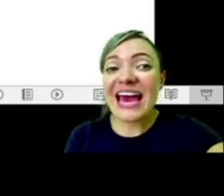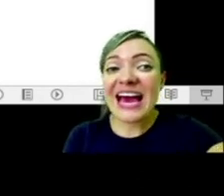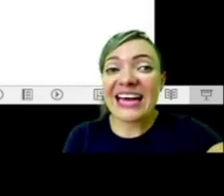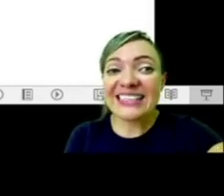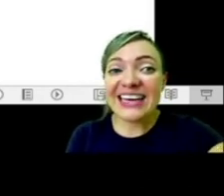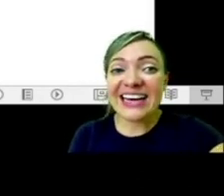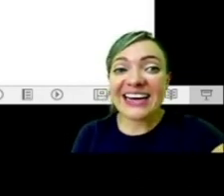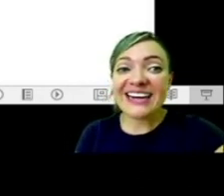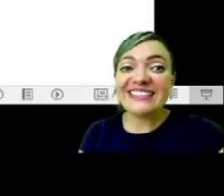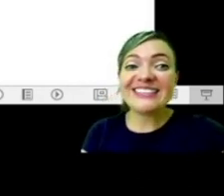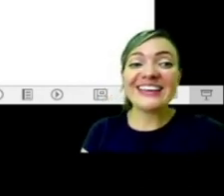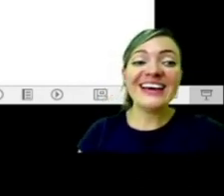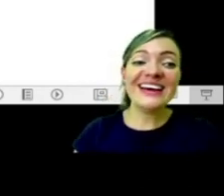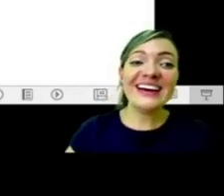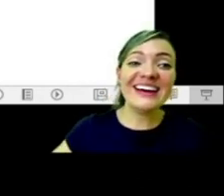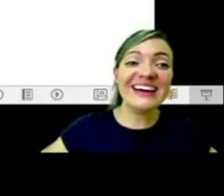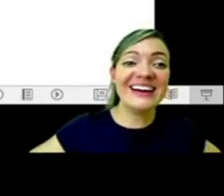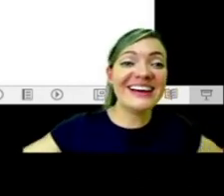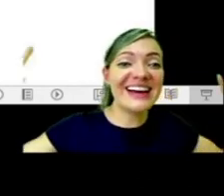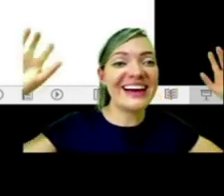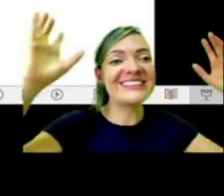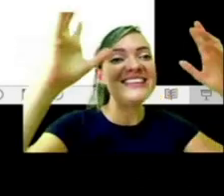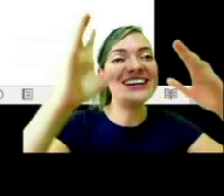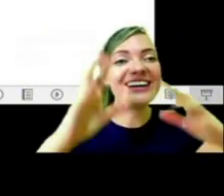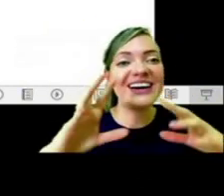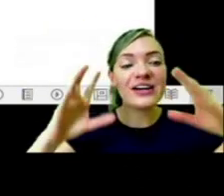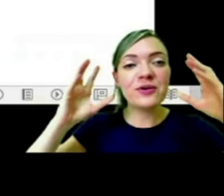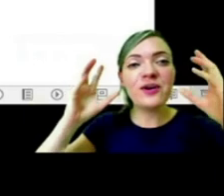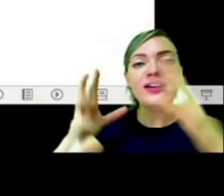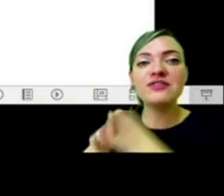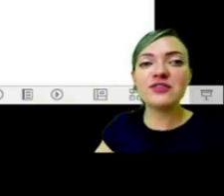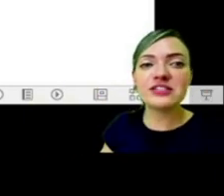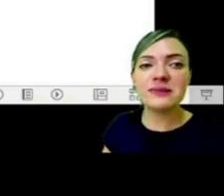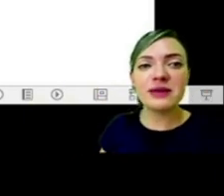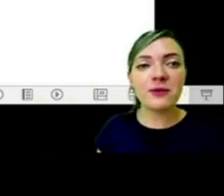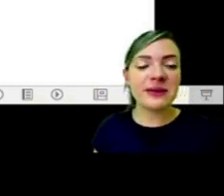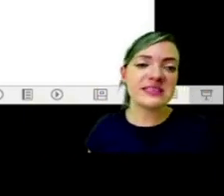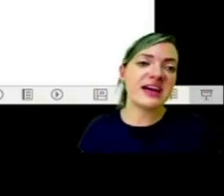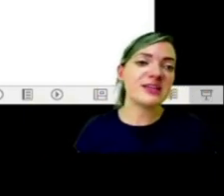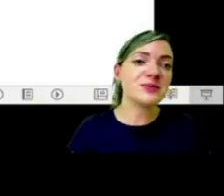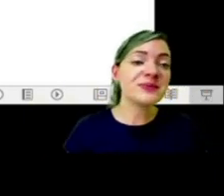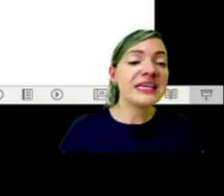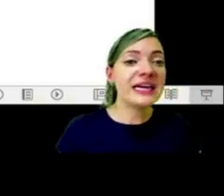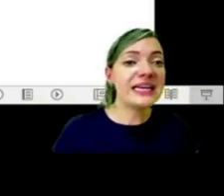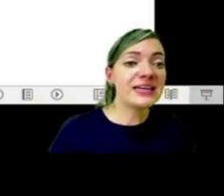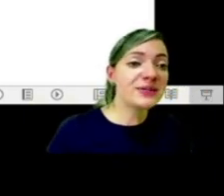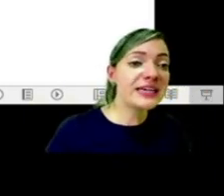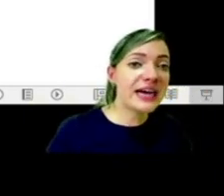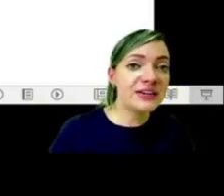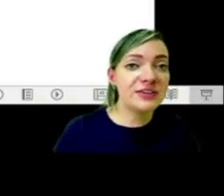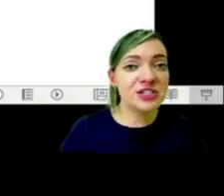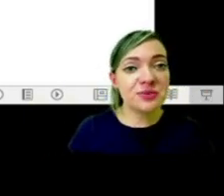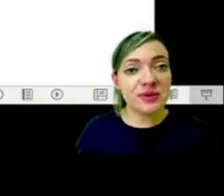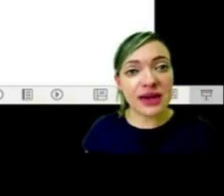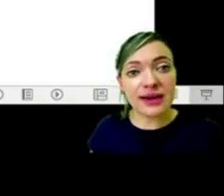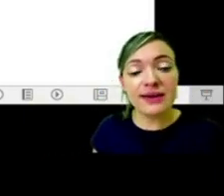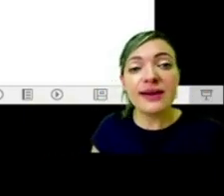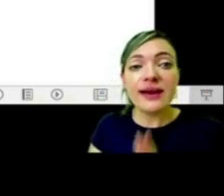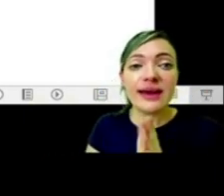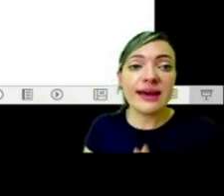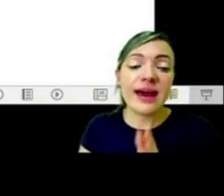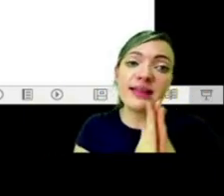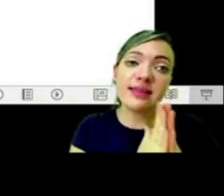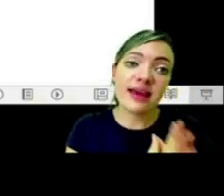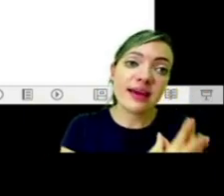na realidade. Renata, agora você pegou pesado. Galera, o que cai no